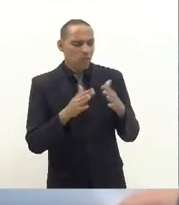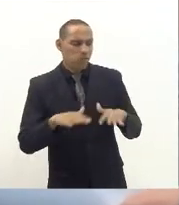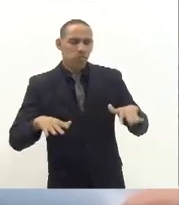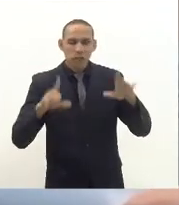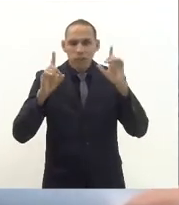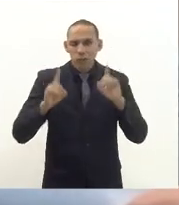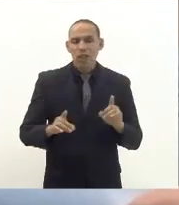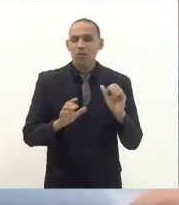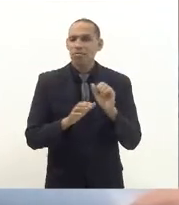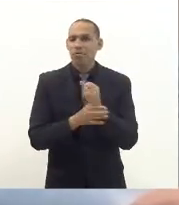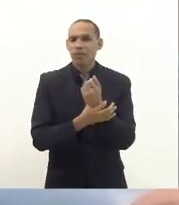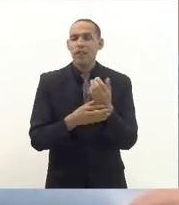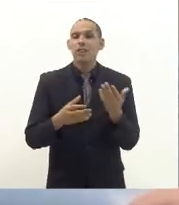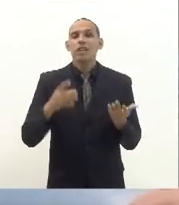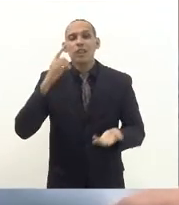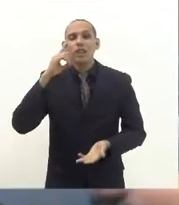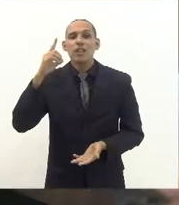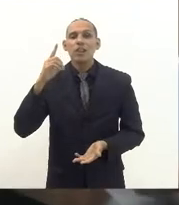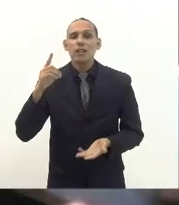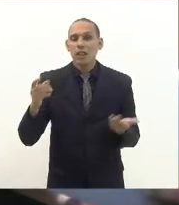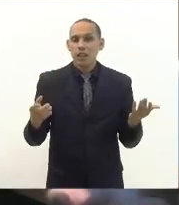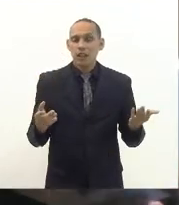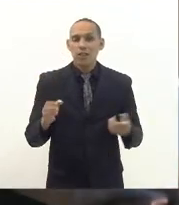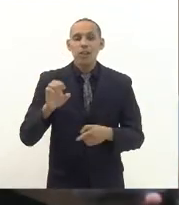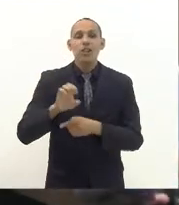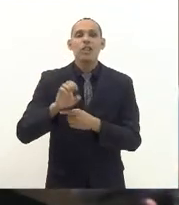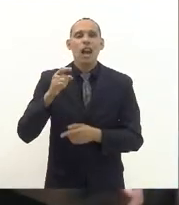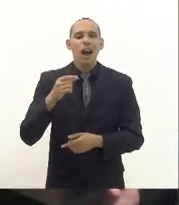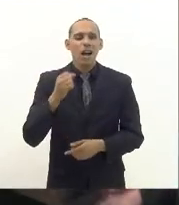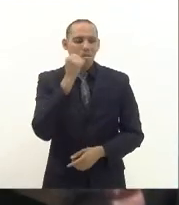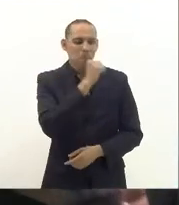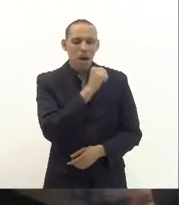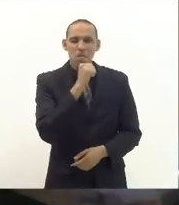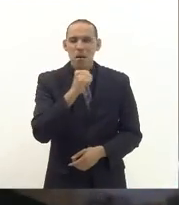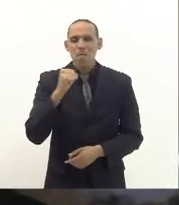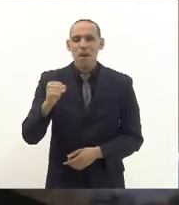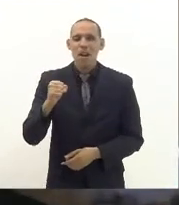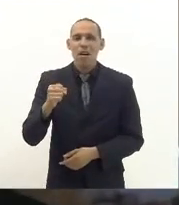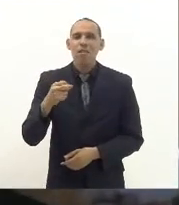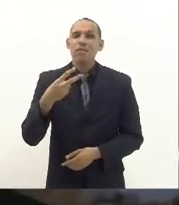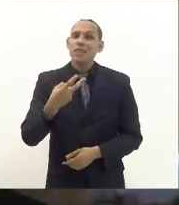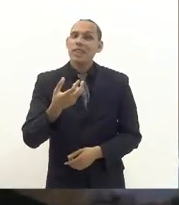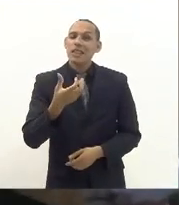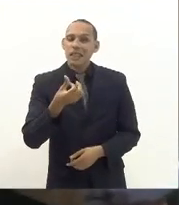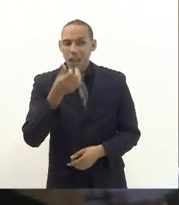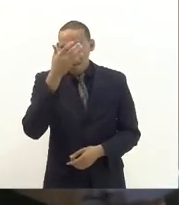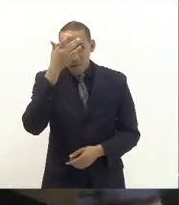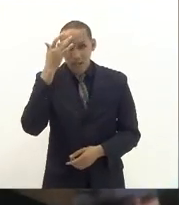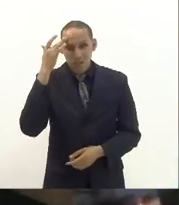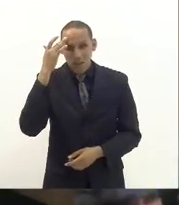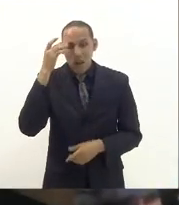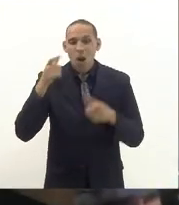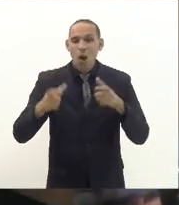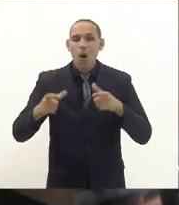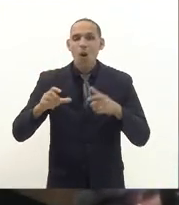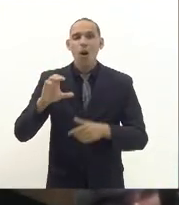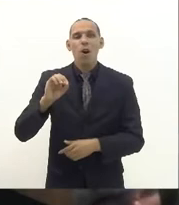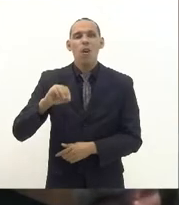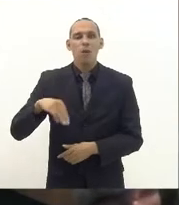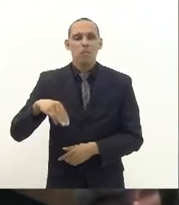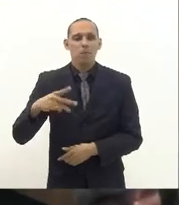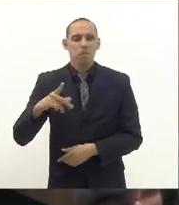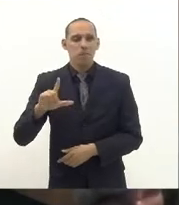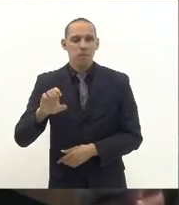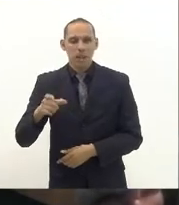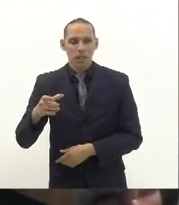garantia de direitos no dia que o estado executa 26 pessoas no complexo da penha